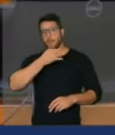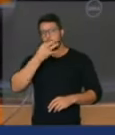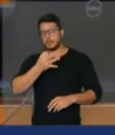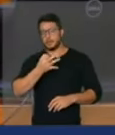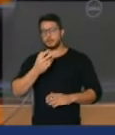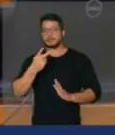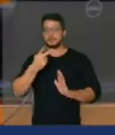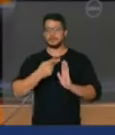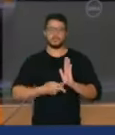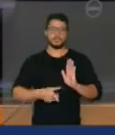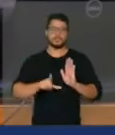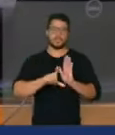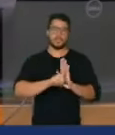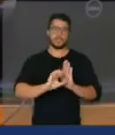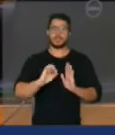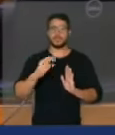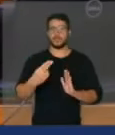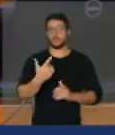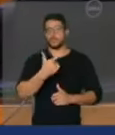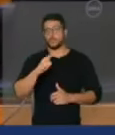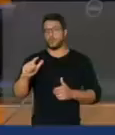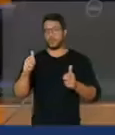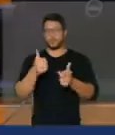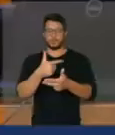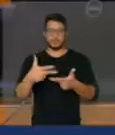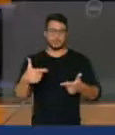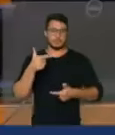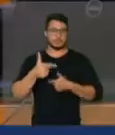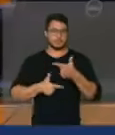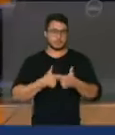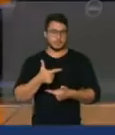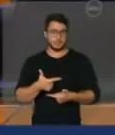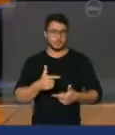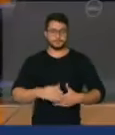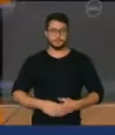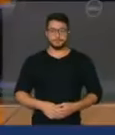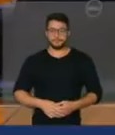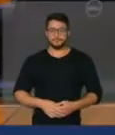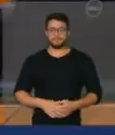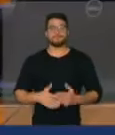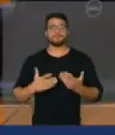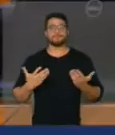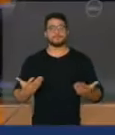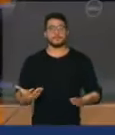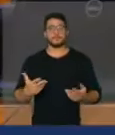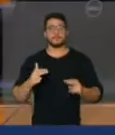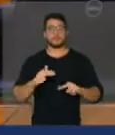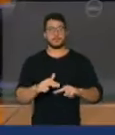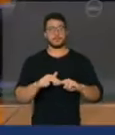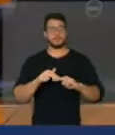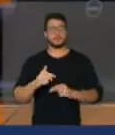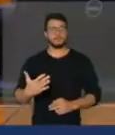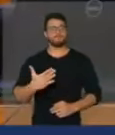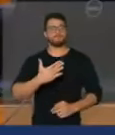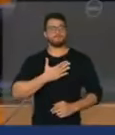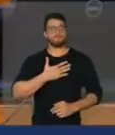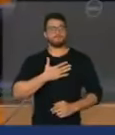projeto de lei ou qualquer coisa que equivale na sua atividade funcional. Portanto, senhoras e senhores, para mim é motivo